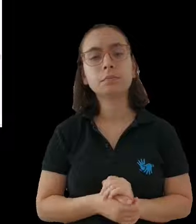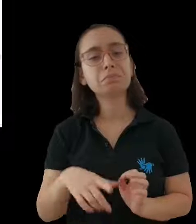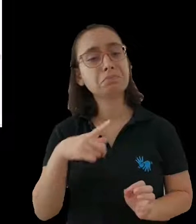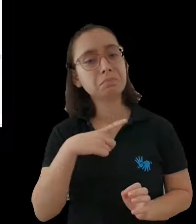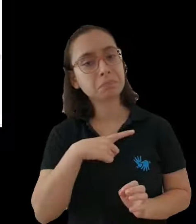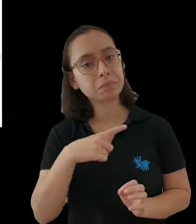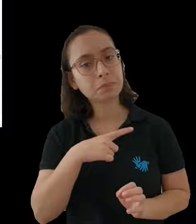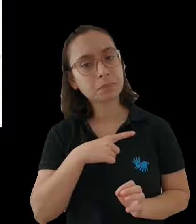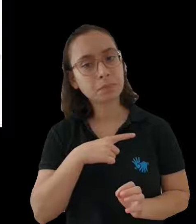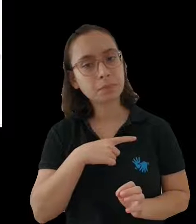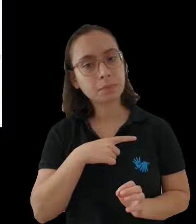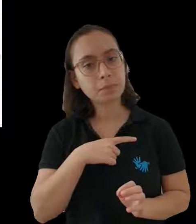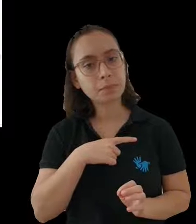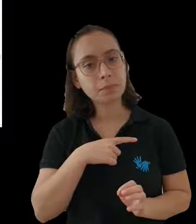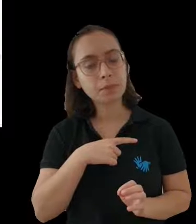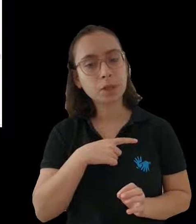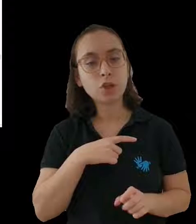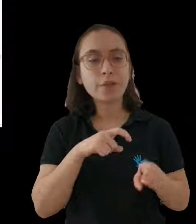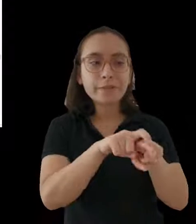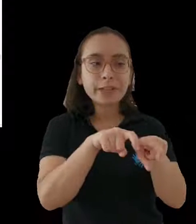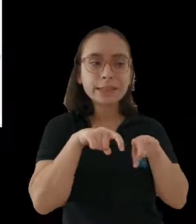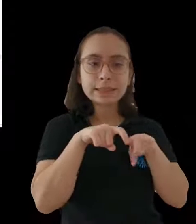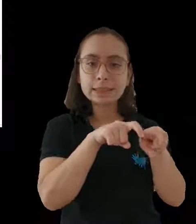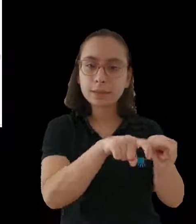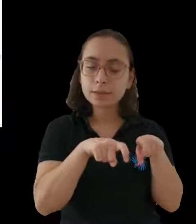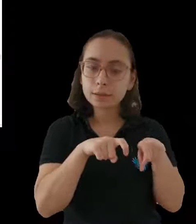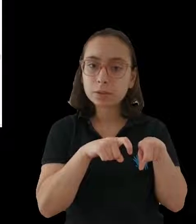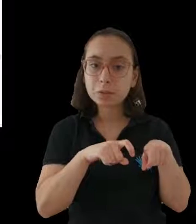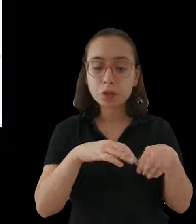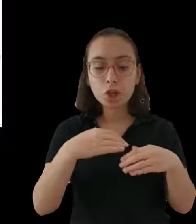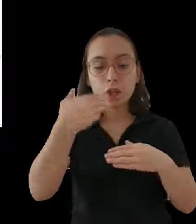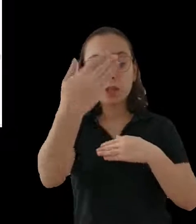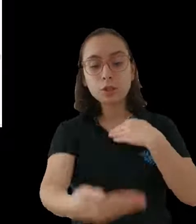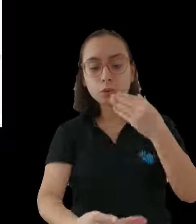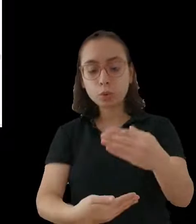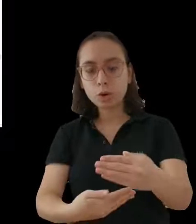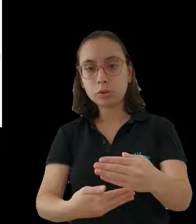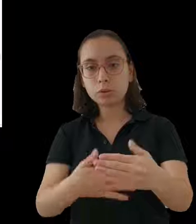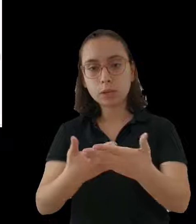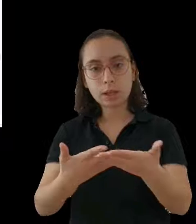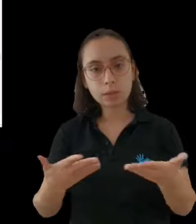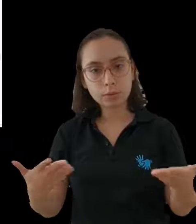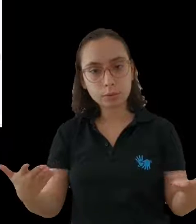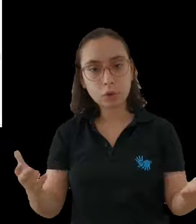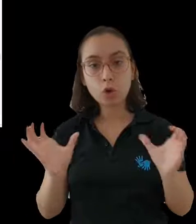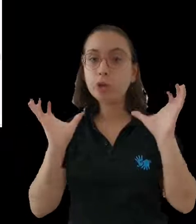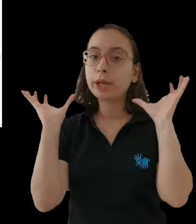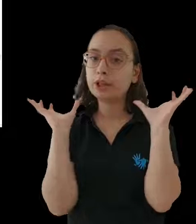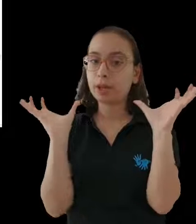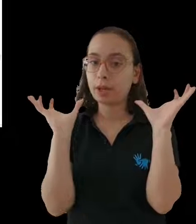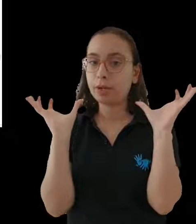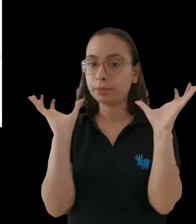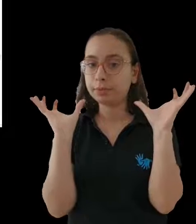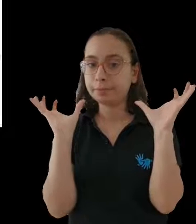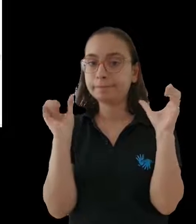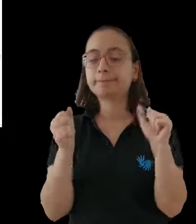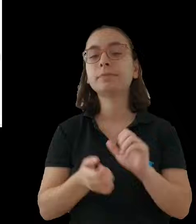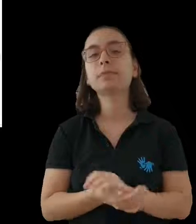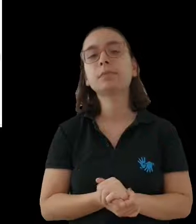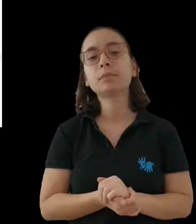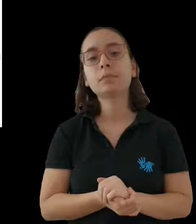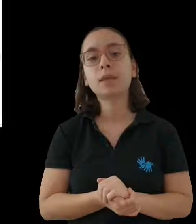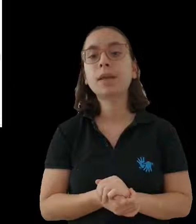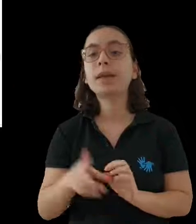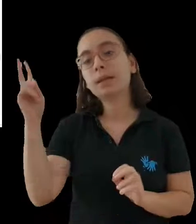a gente tivesse uma cara de fazenda e do outro lado a gente tivesse um castelo,